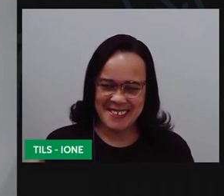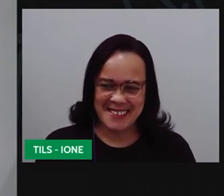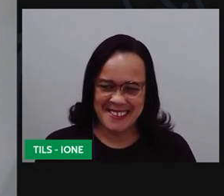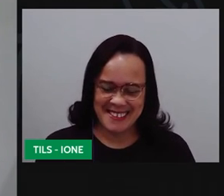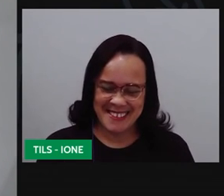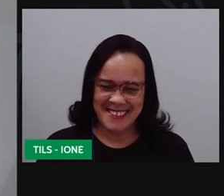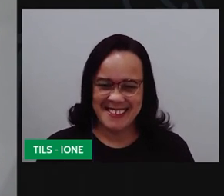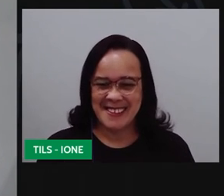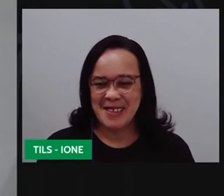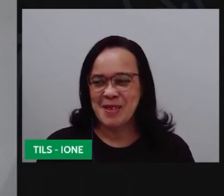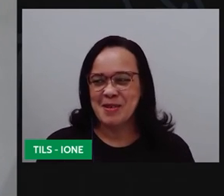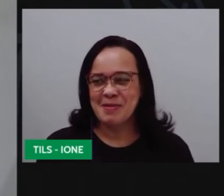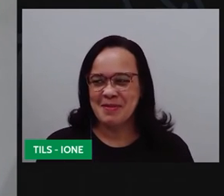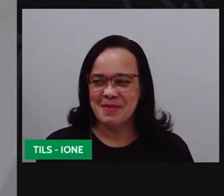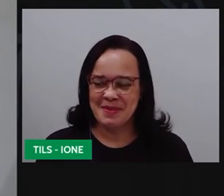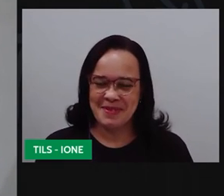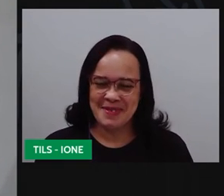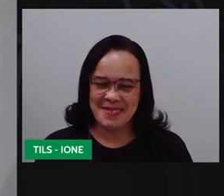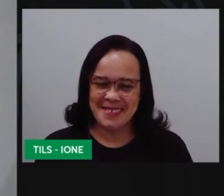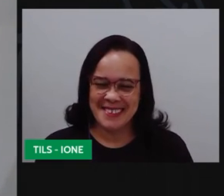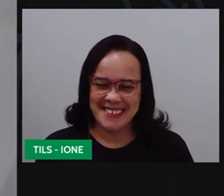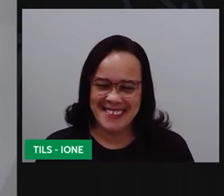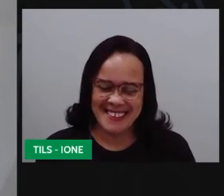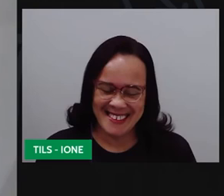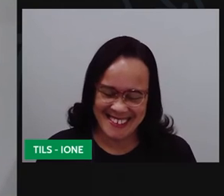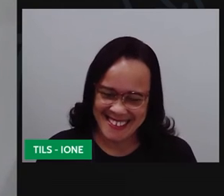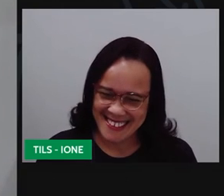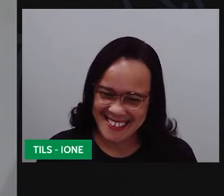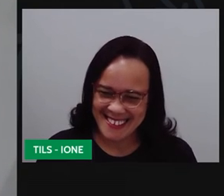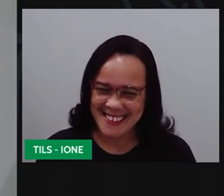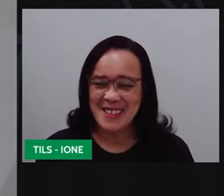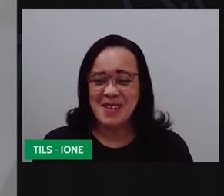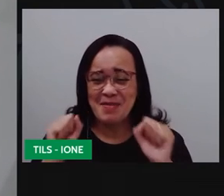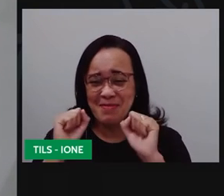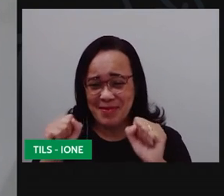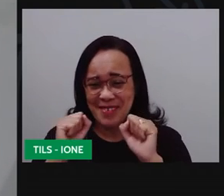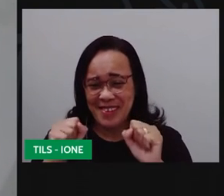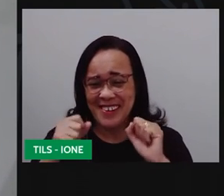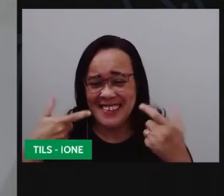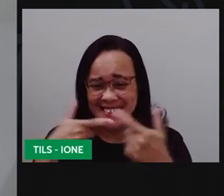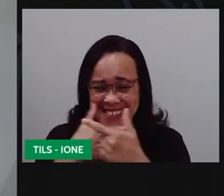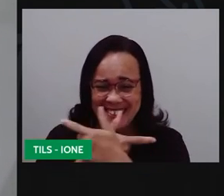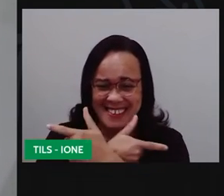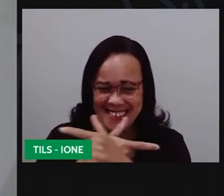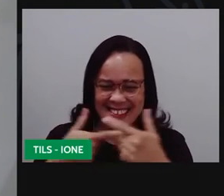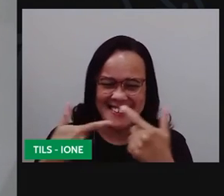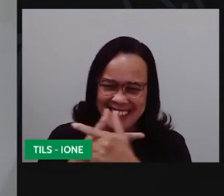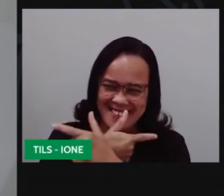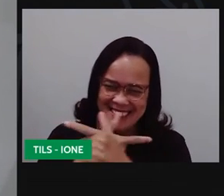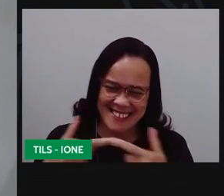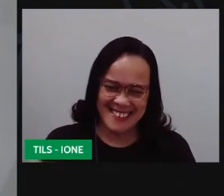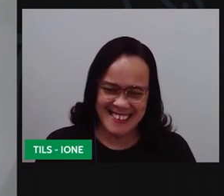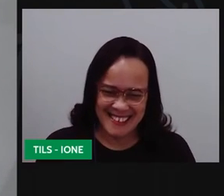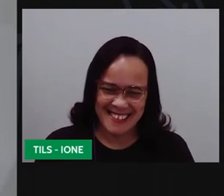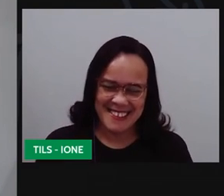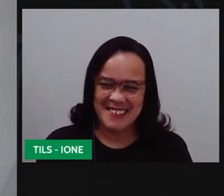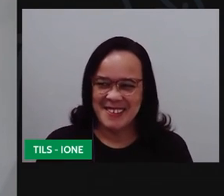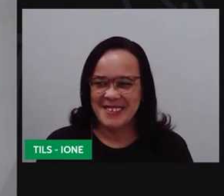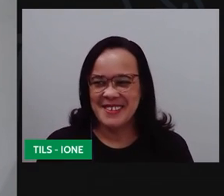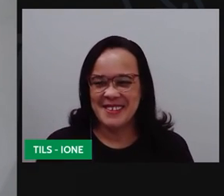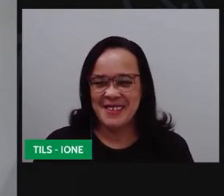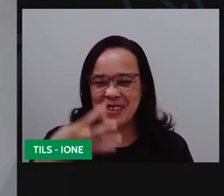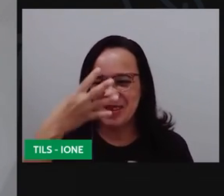ela ainda não se acostumou com as brincadeiras da farmácia pode rir hoje os meninos aqui se acabando de rir com para o Maria tá